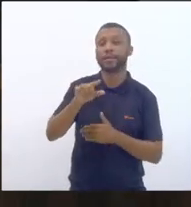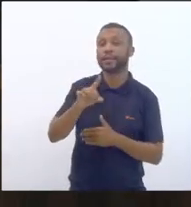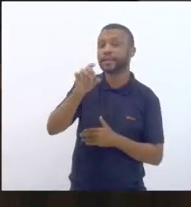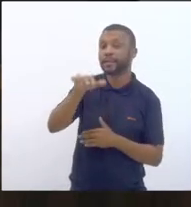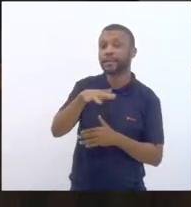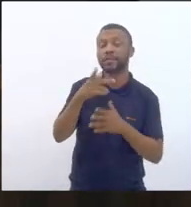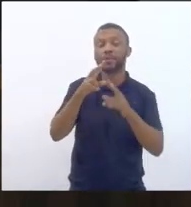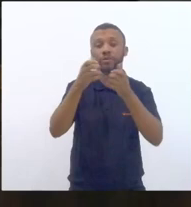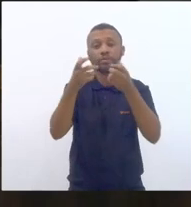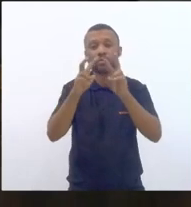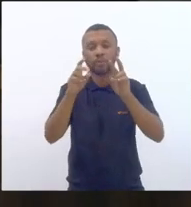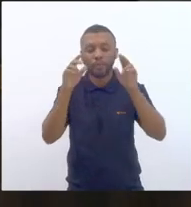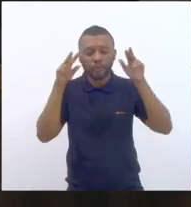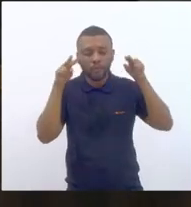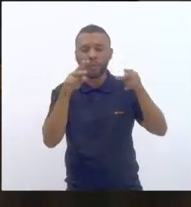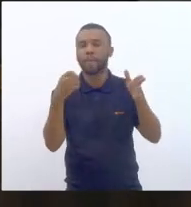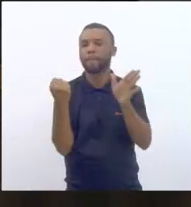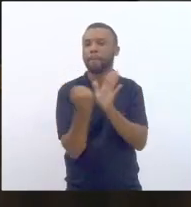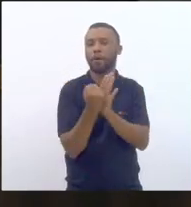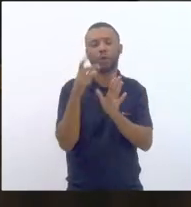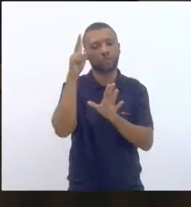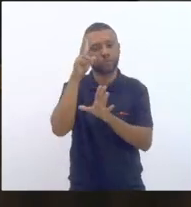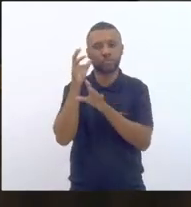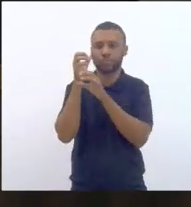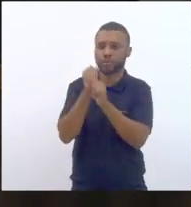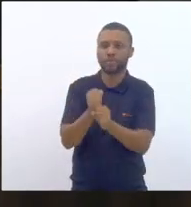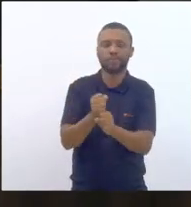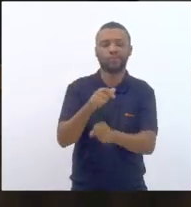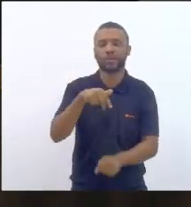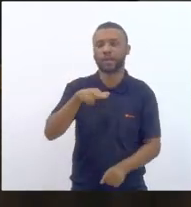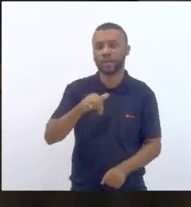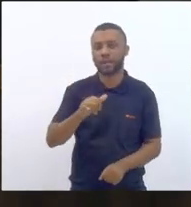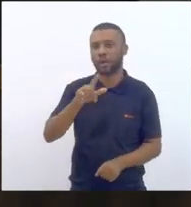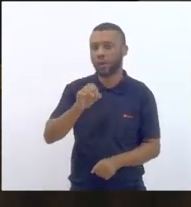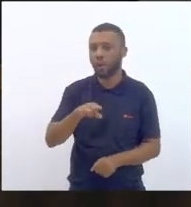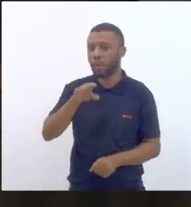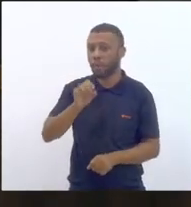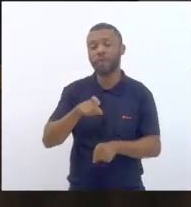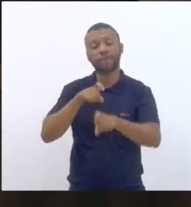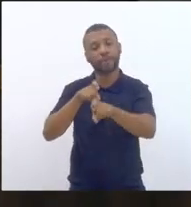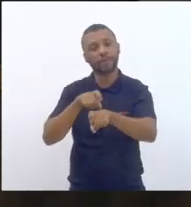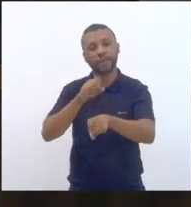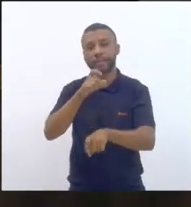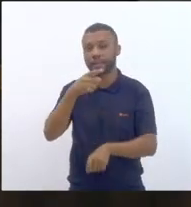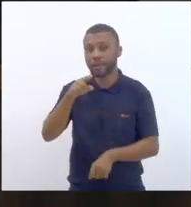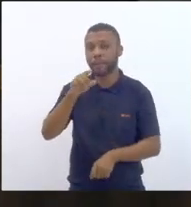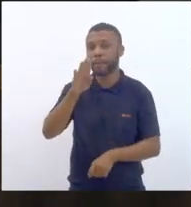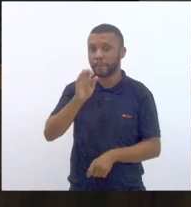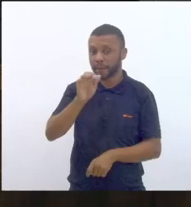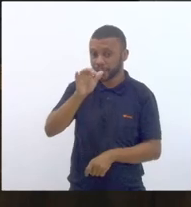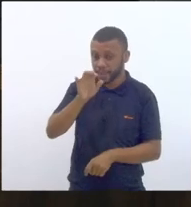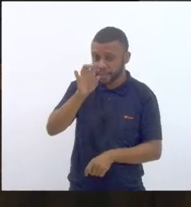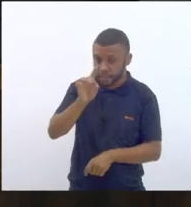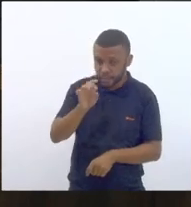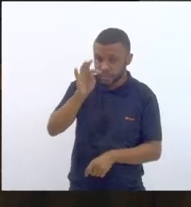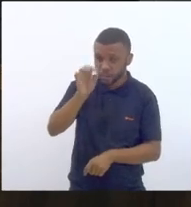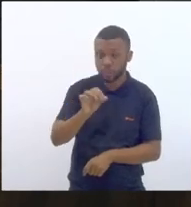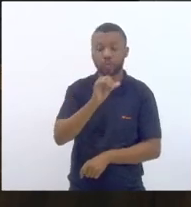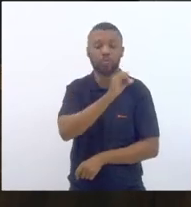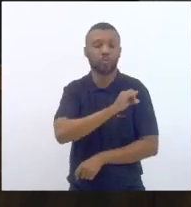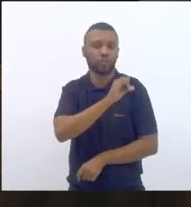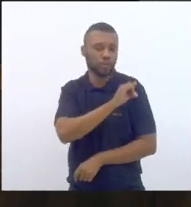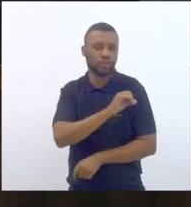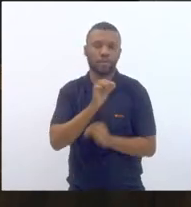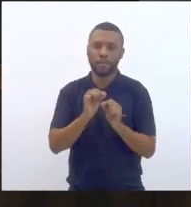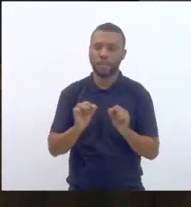por interesse histórico e cultural do Estado do Rio de Janeiro, o quilombo Fazenda São Benedito, localizado em São Fidélis, Rio de Janeiro, e da outras